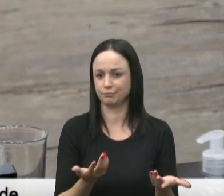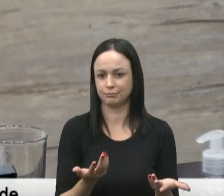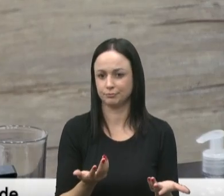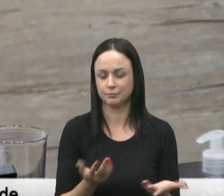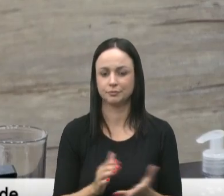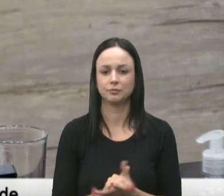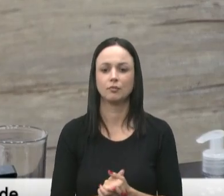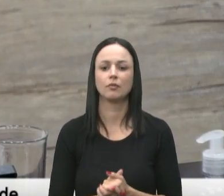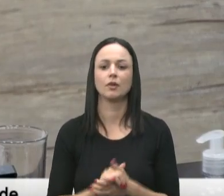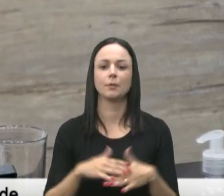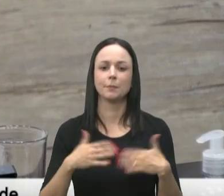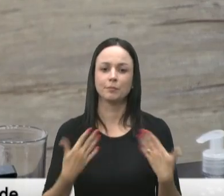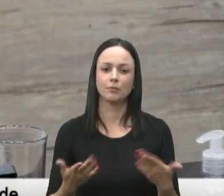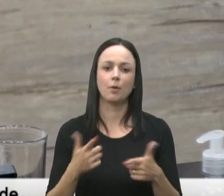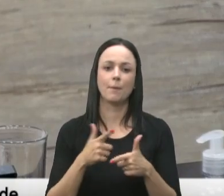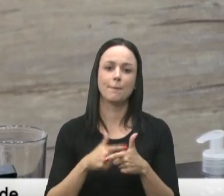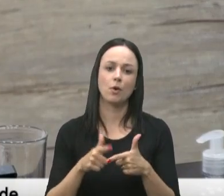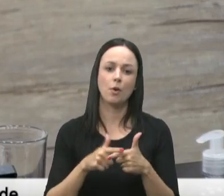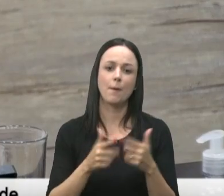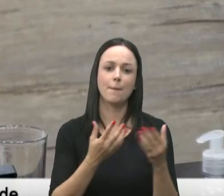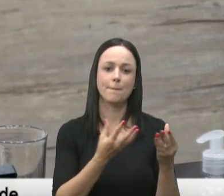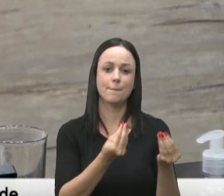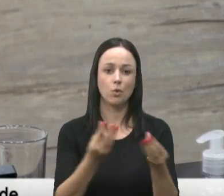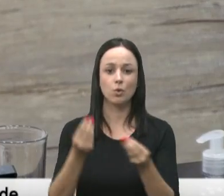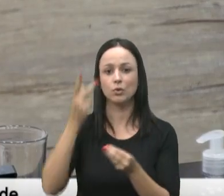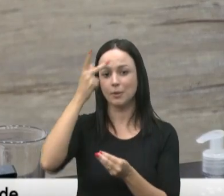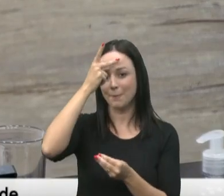O problema é que muita gente nega.